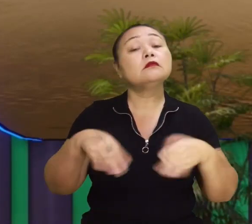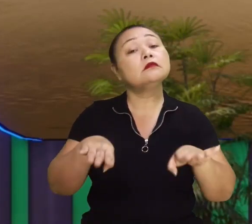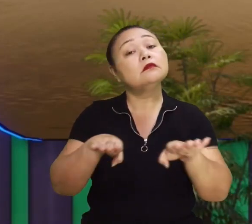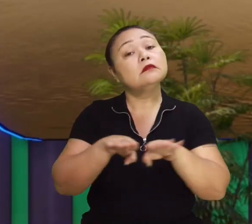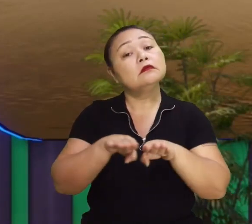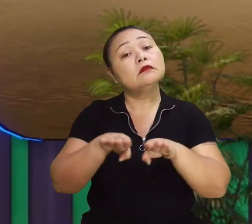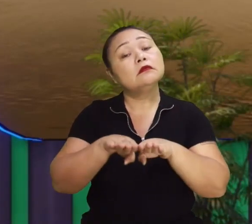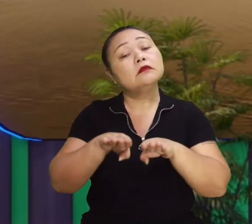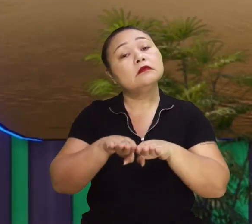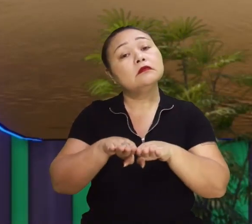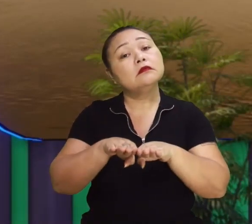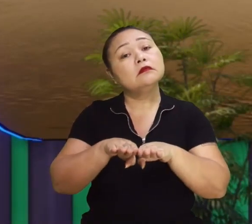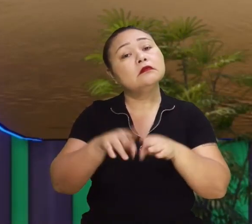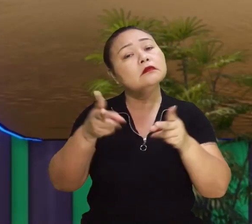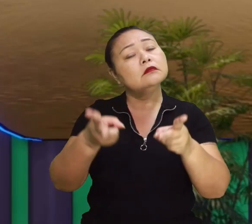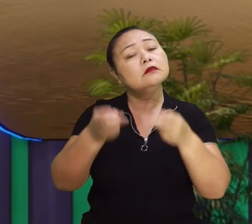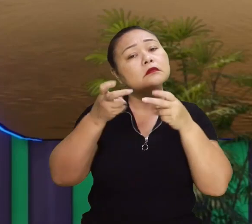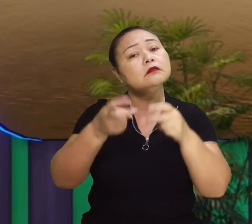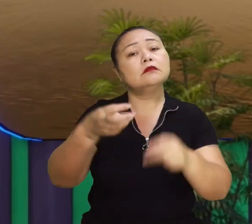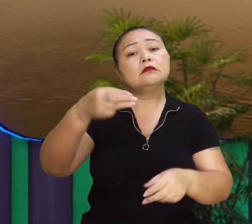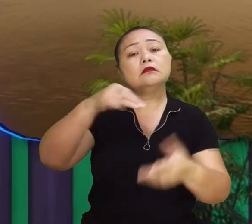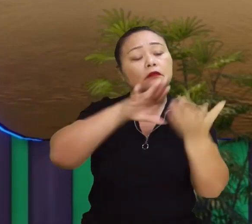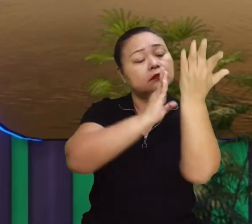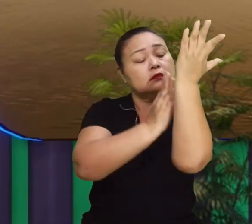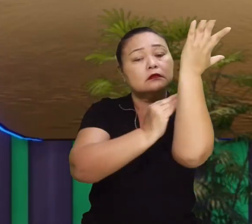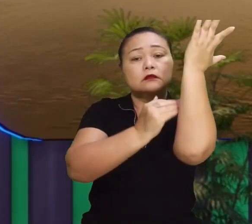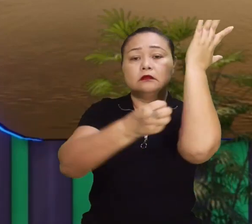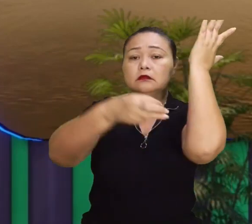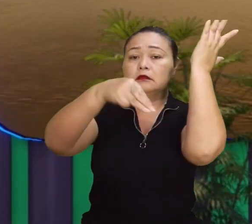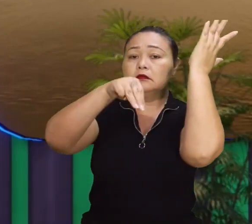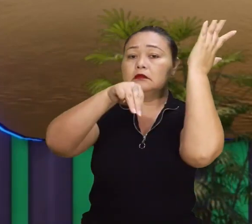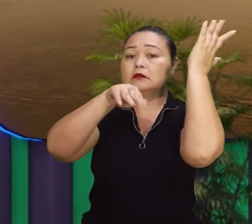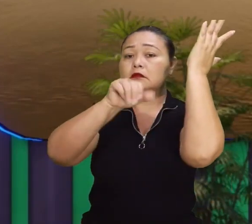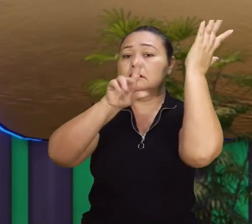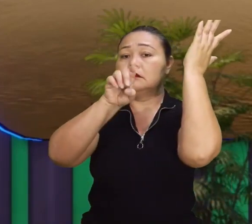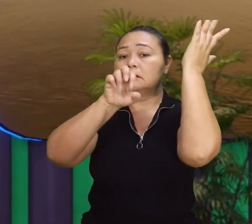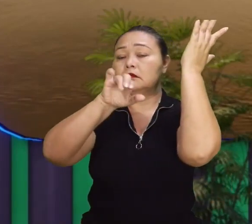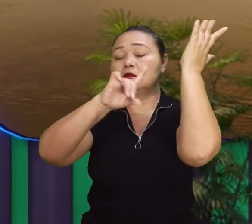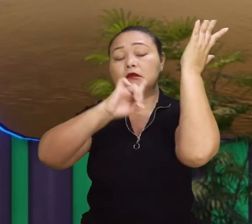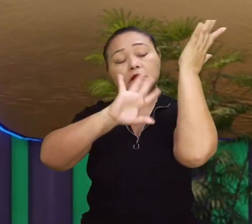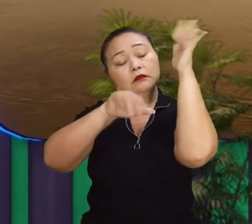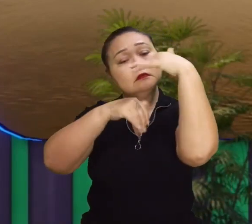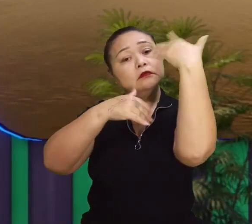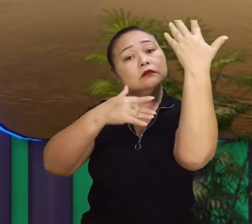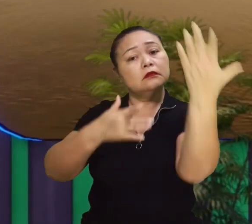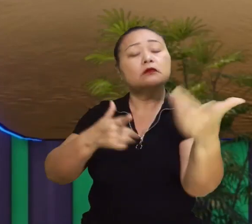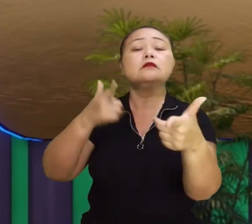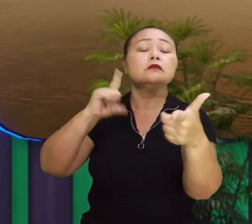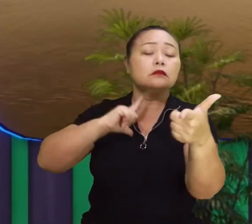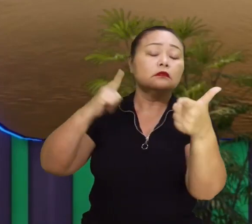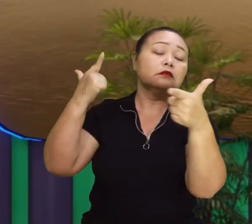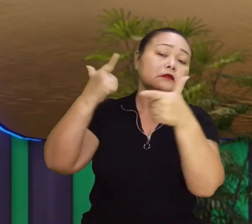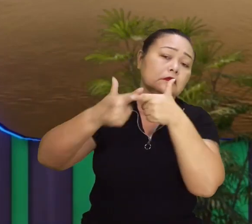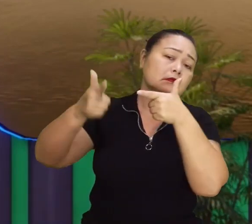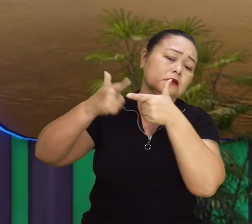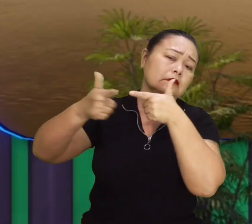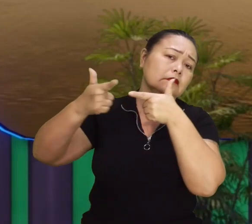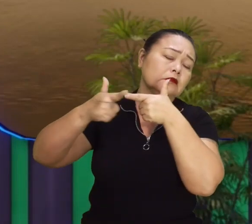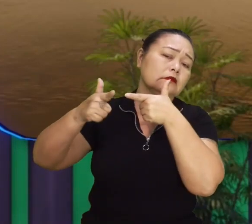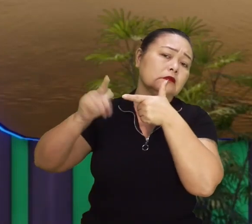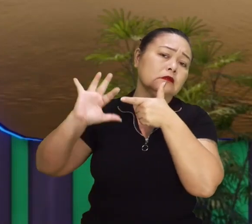também esse extrativismo da madeira, essa retirada da madeira, esse desmatamento, ele vai trazer problemas de